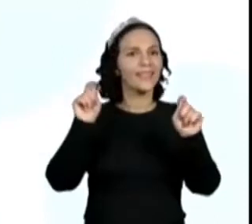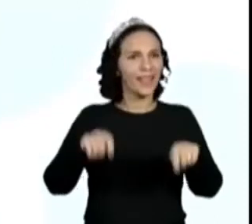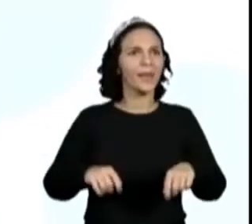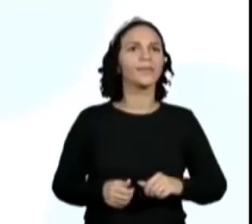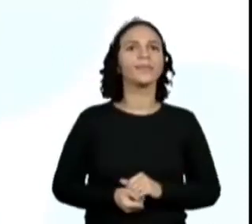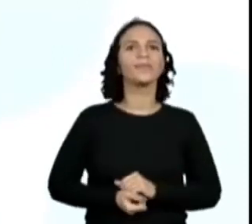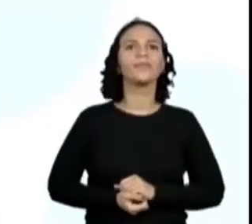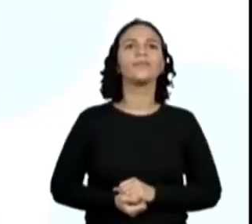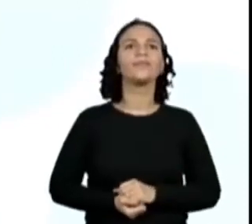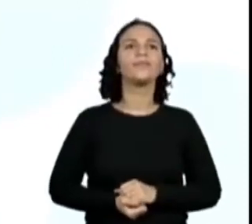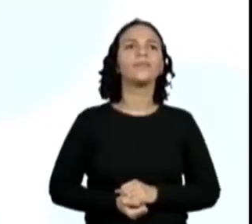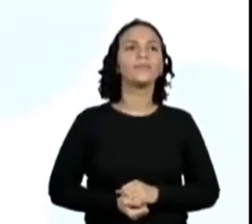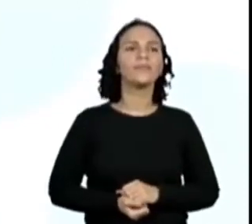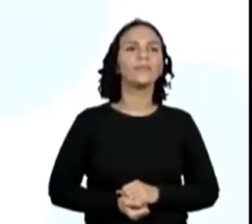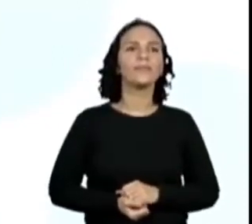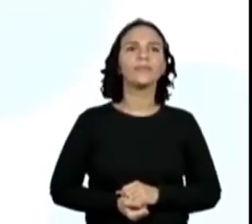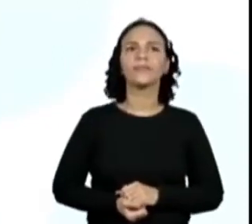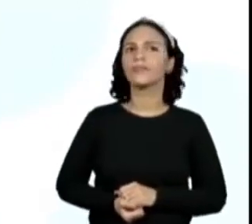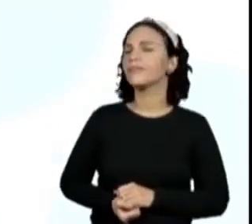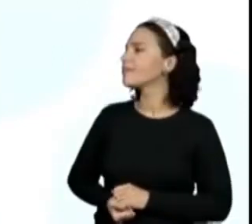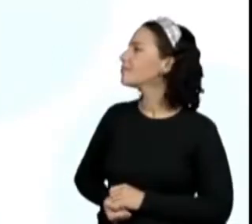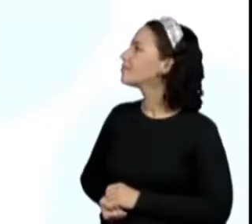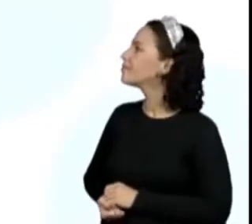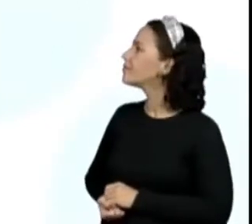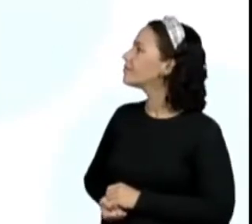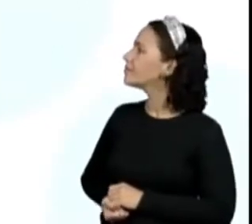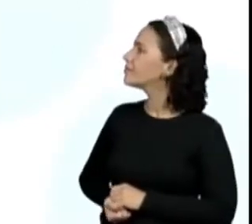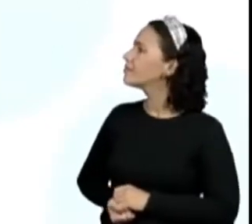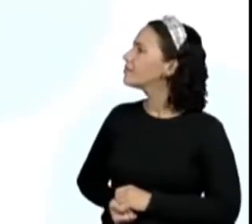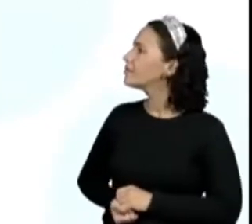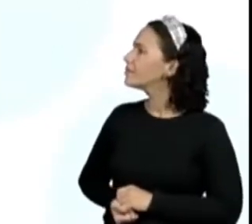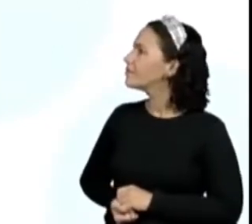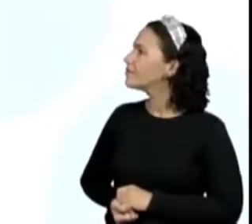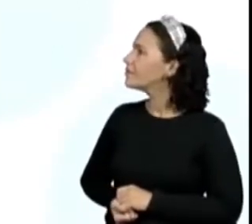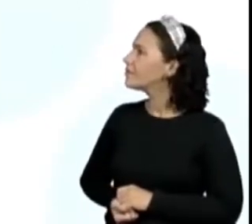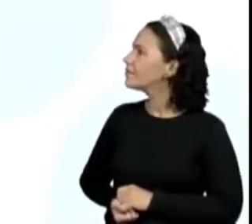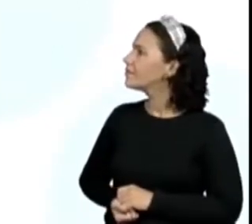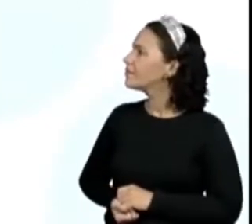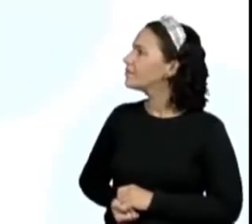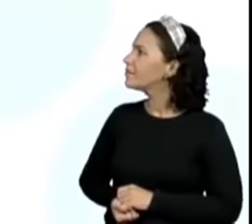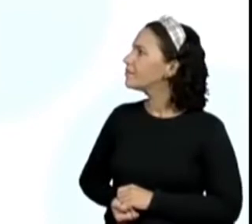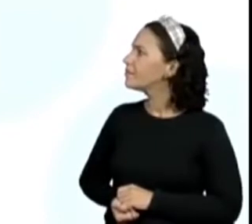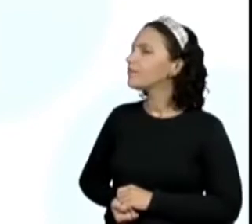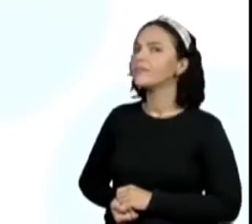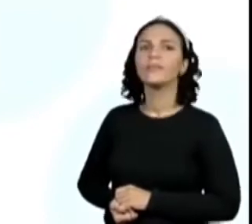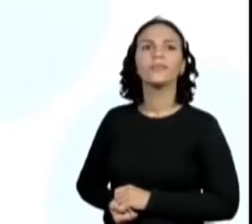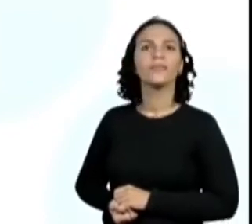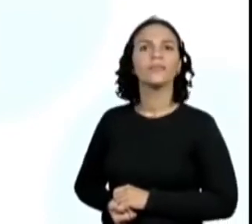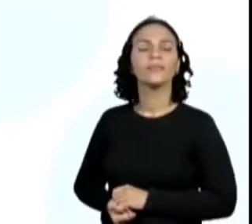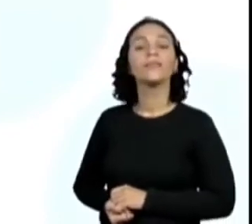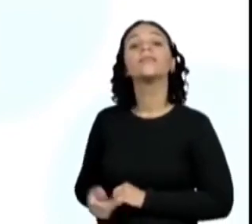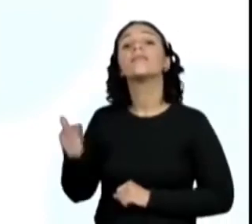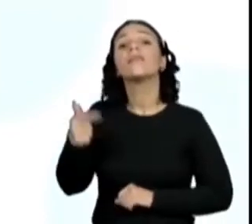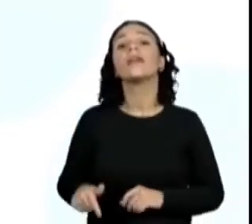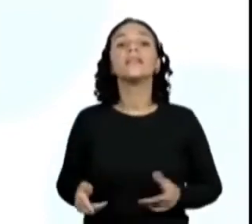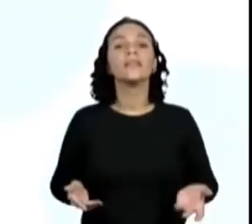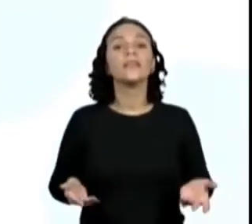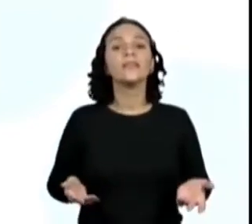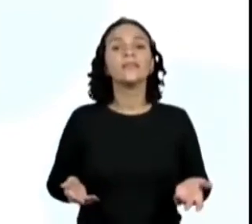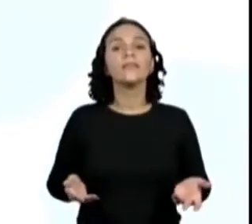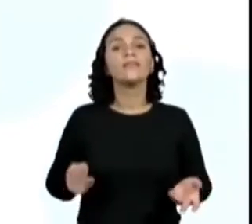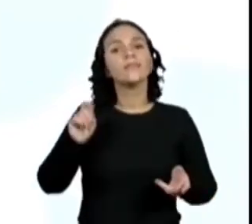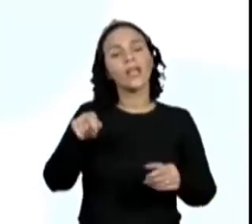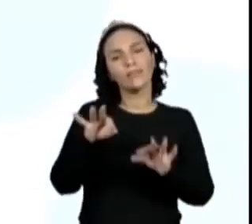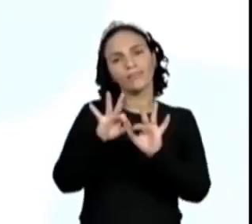essas setas, que isso aqui não tem. E os nossos rabiscos que não são mais necessários. E eu desafio o aluno a escrever muito